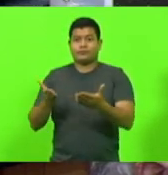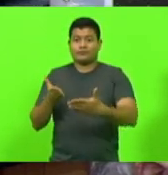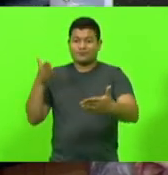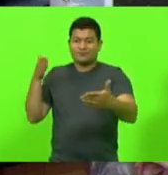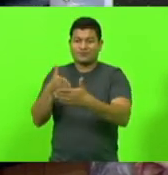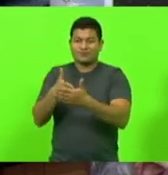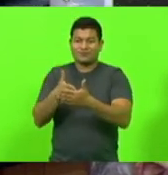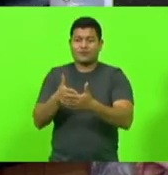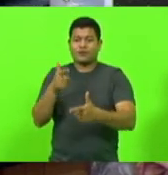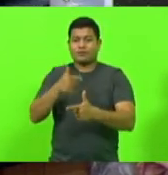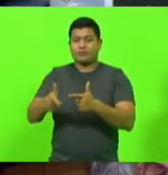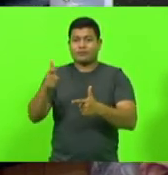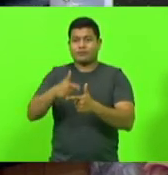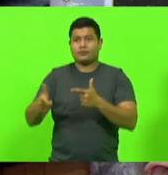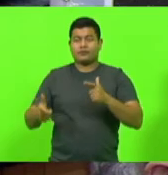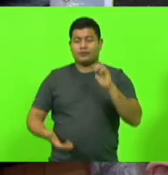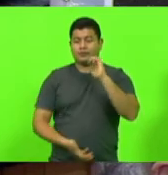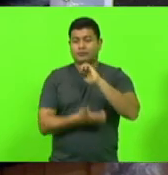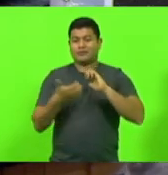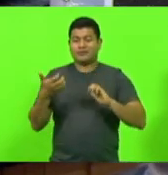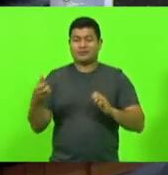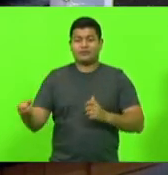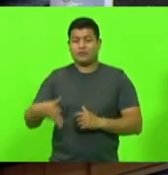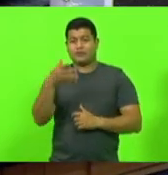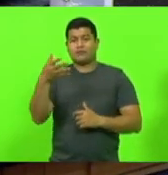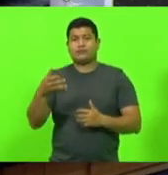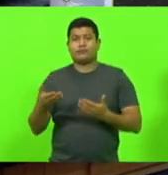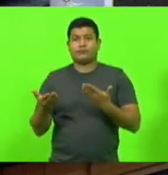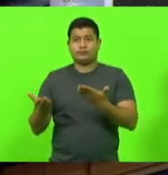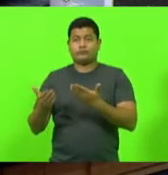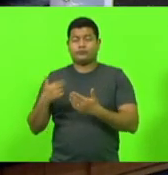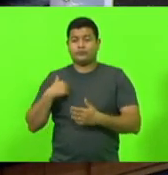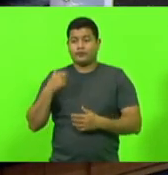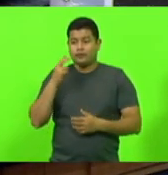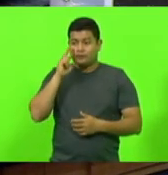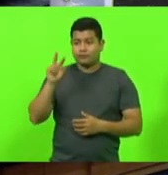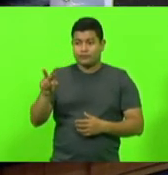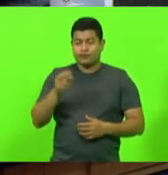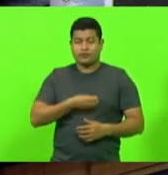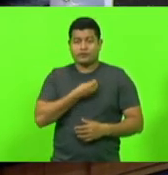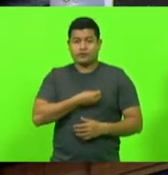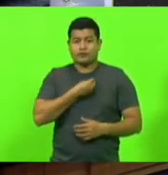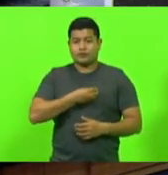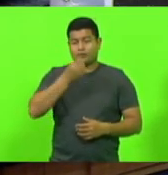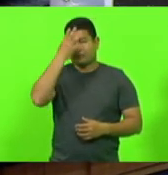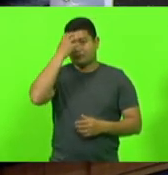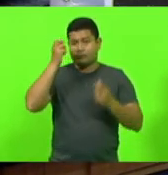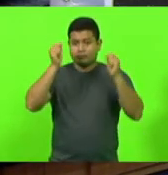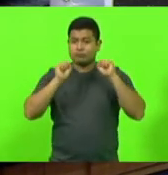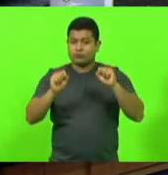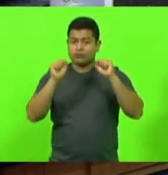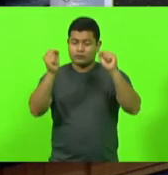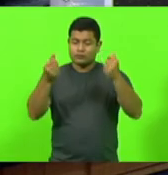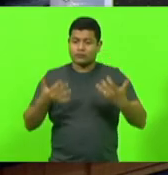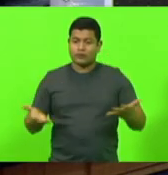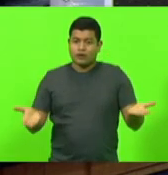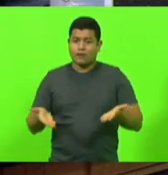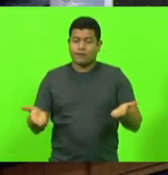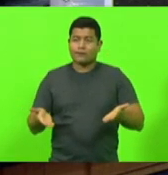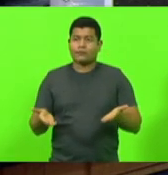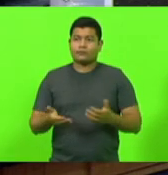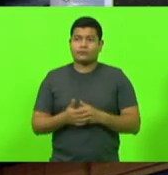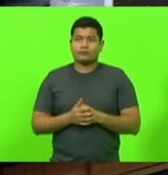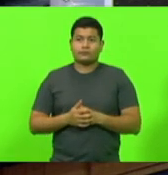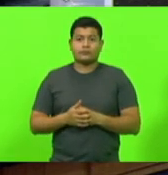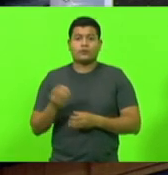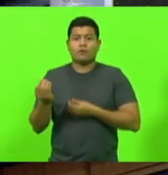novo problema, uma nova burocracia para as empresas. Eu vejo que o deputado Ismael está presente, gostaria que ele... talvez pudesse explicar para todos nós como